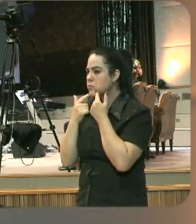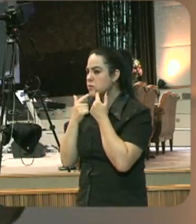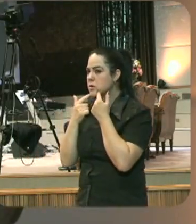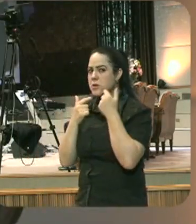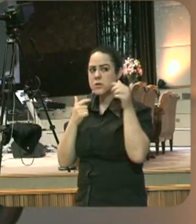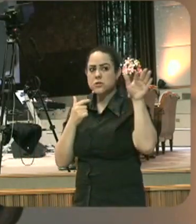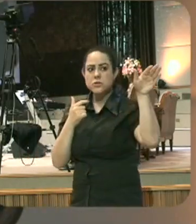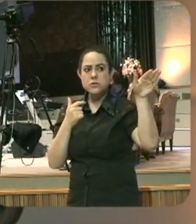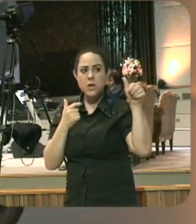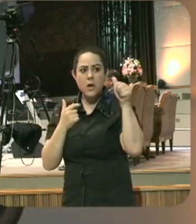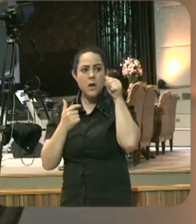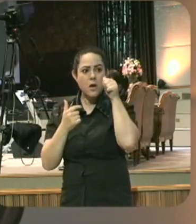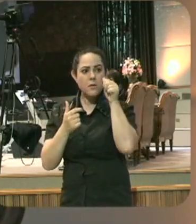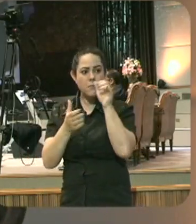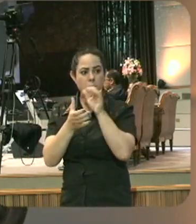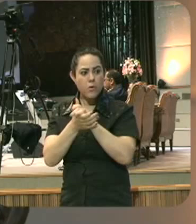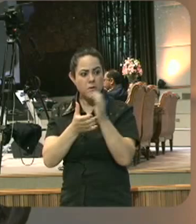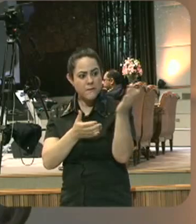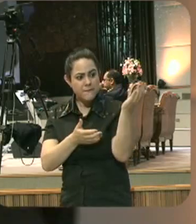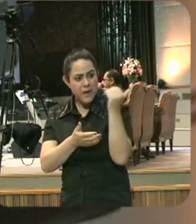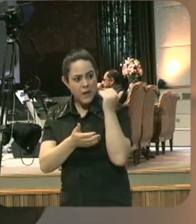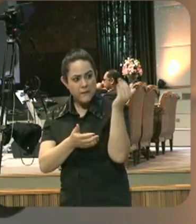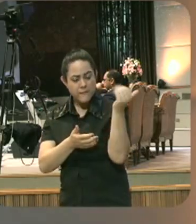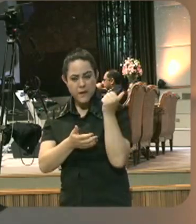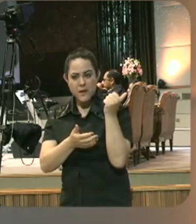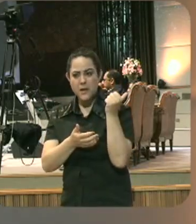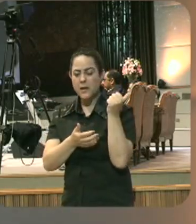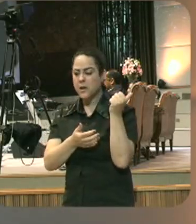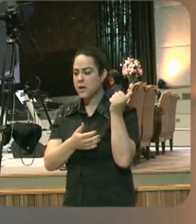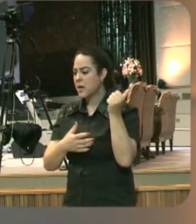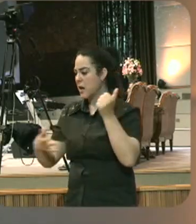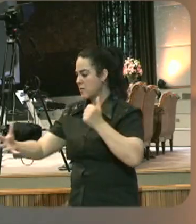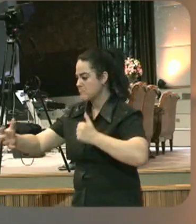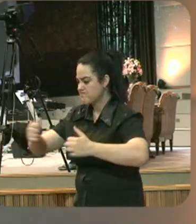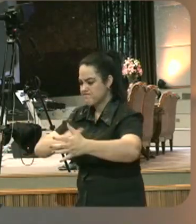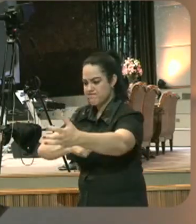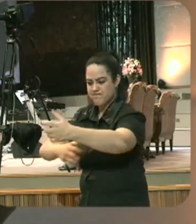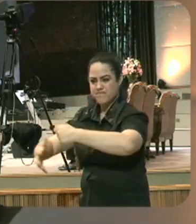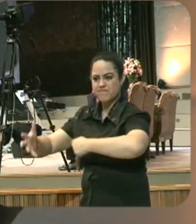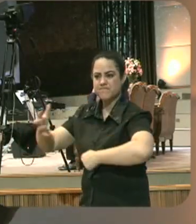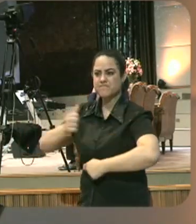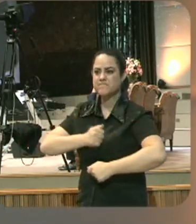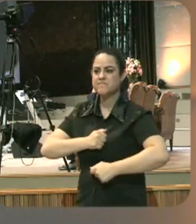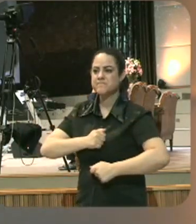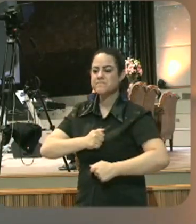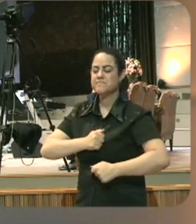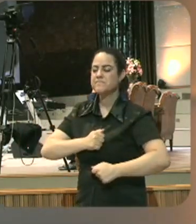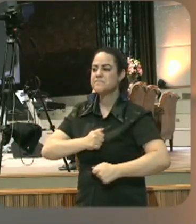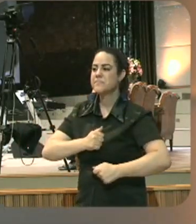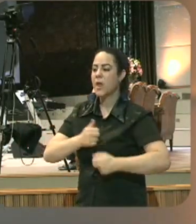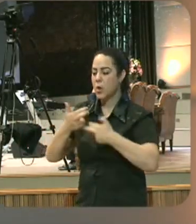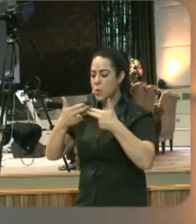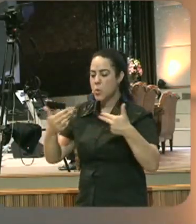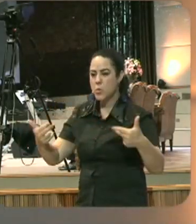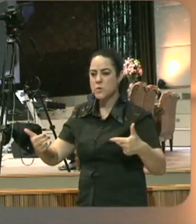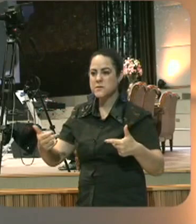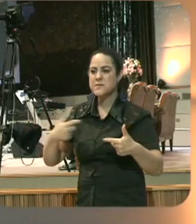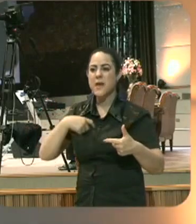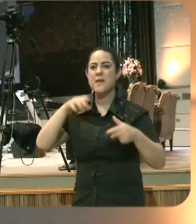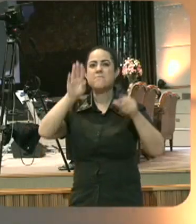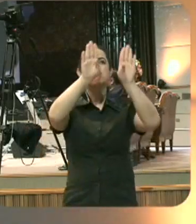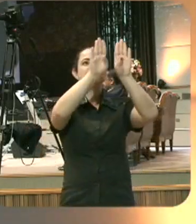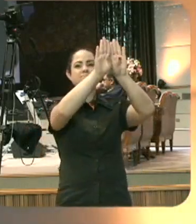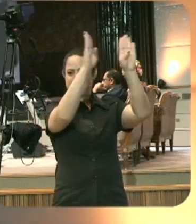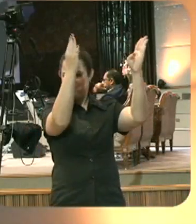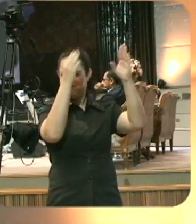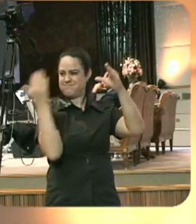Chamou a mulher dele para vir para fora. Começaram a juntar as compras. Falou: vem aqui que eu quero te mostrar. E abriram os